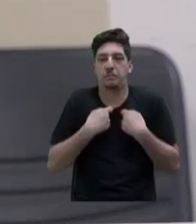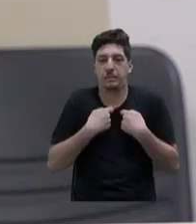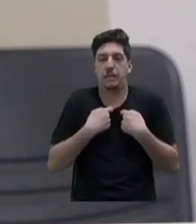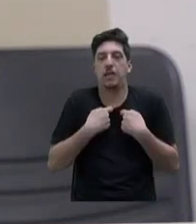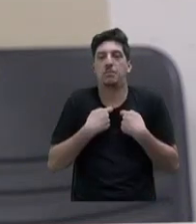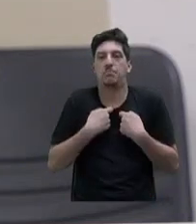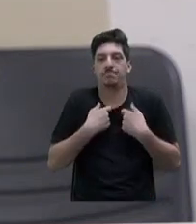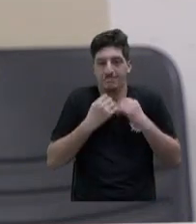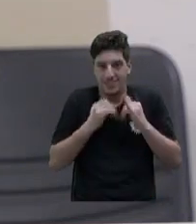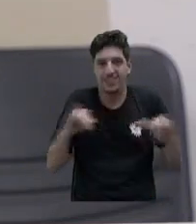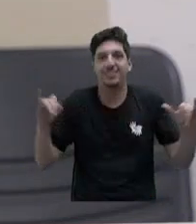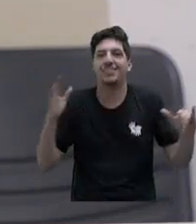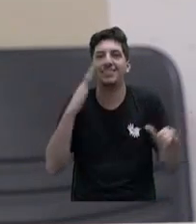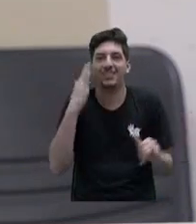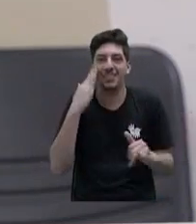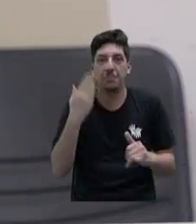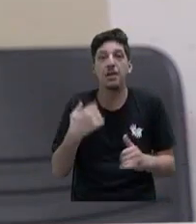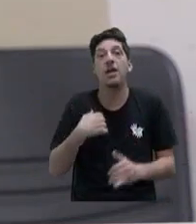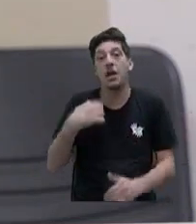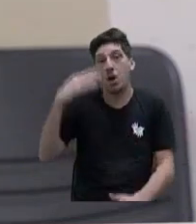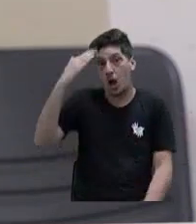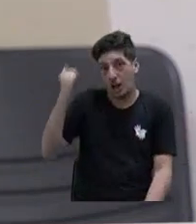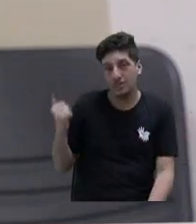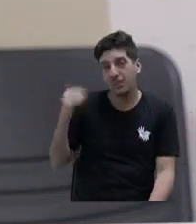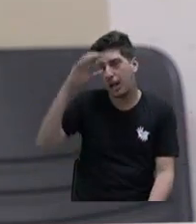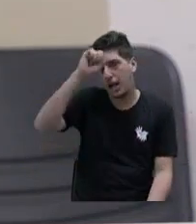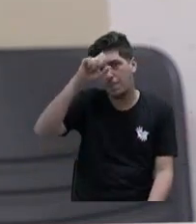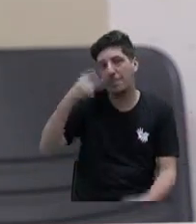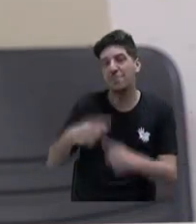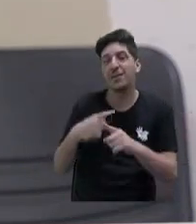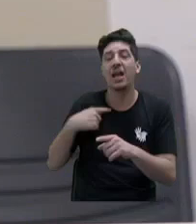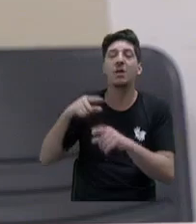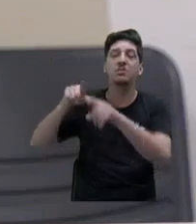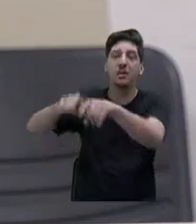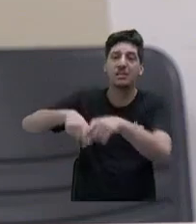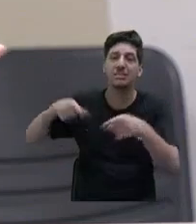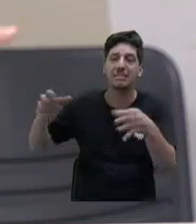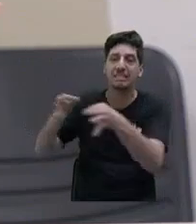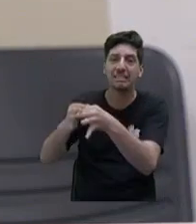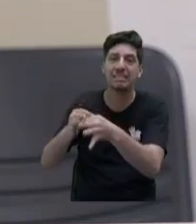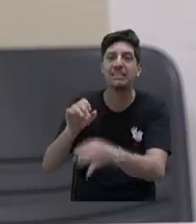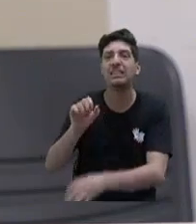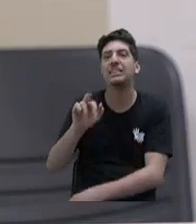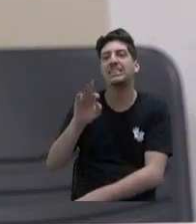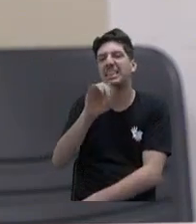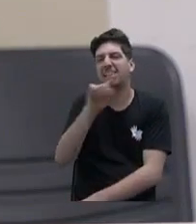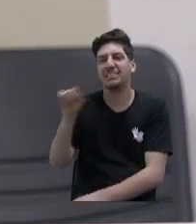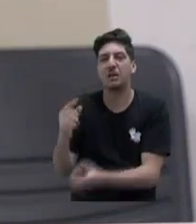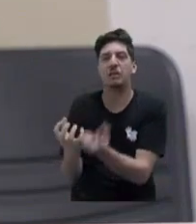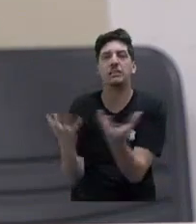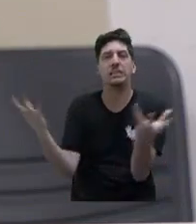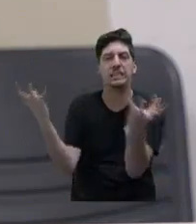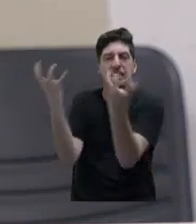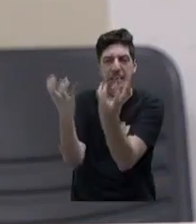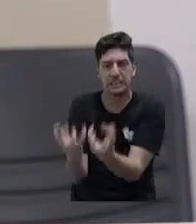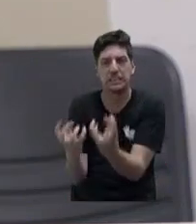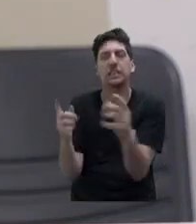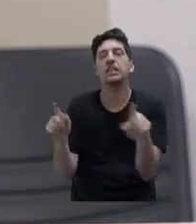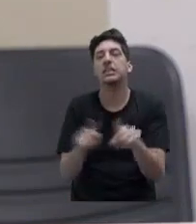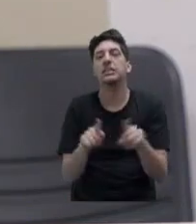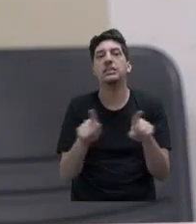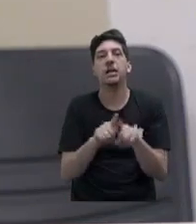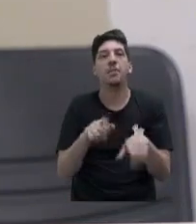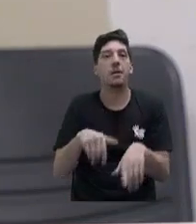saber, eu que sou lá do sertão, mas aprender mais do nosso sertão, do Grande Sertão Veredas e mais